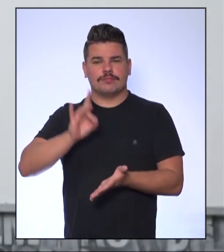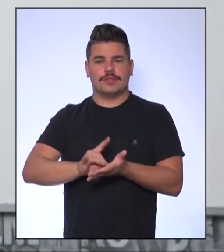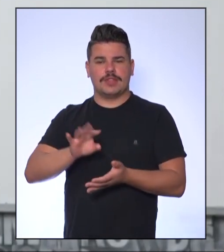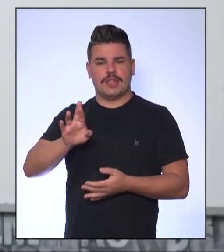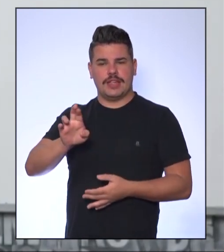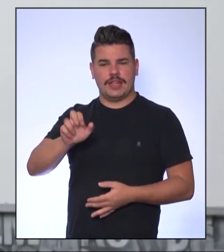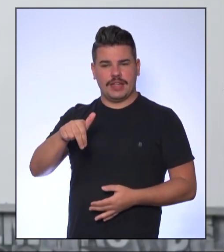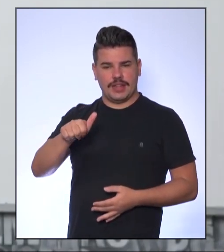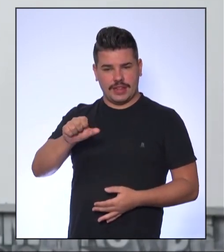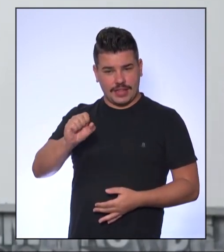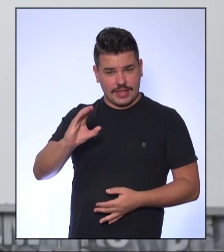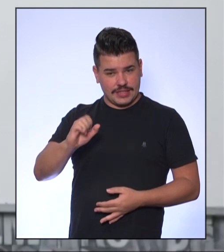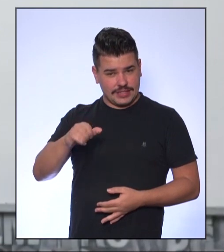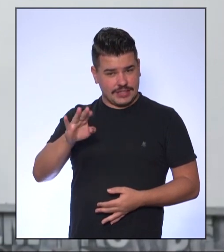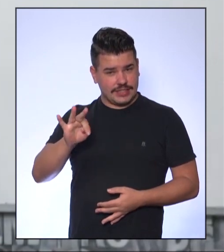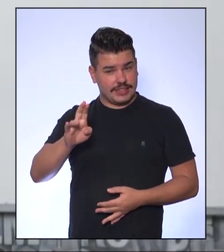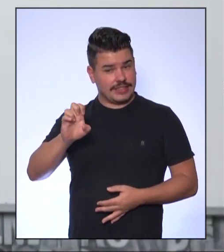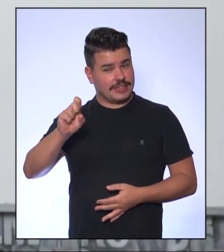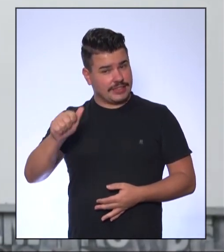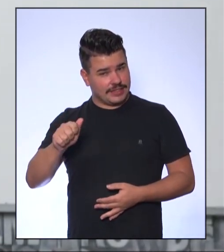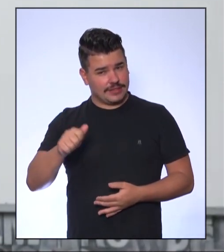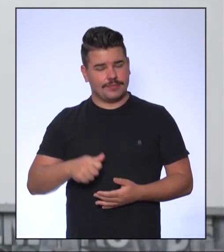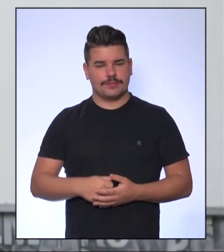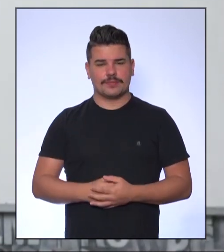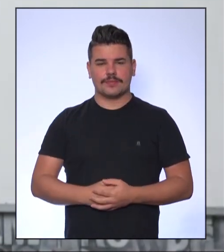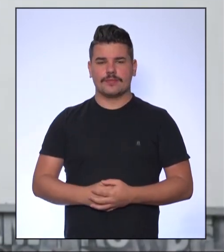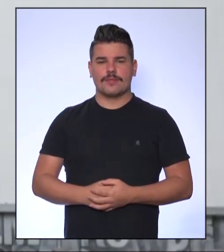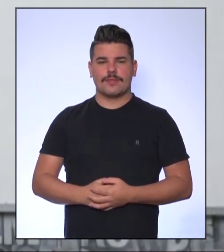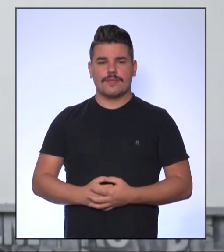Tá? Primeiramente, eu tenho